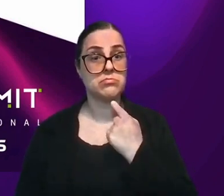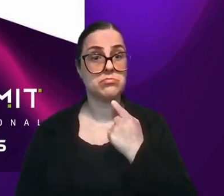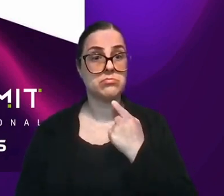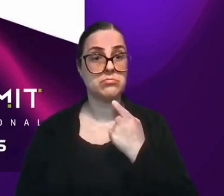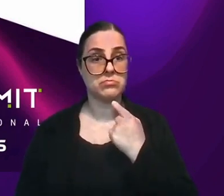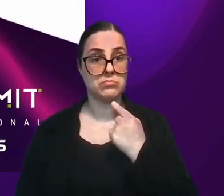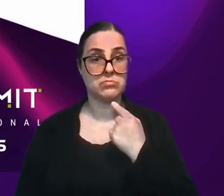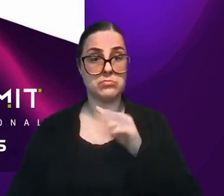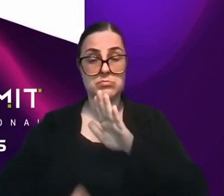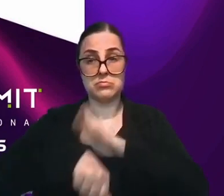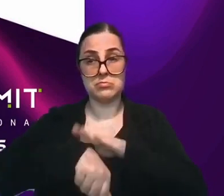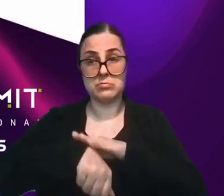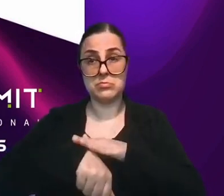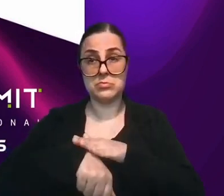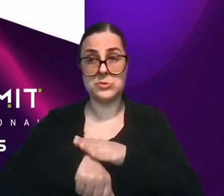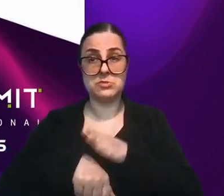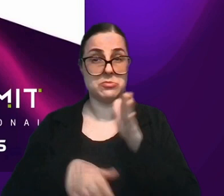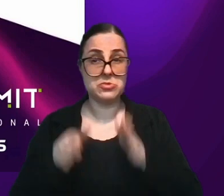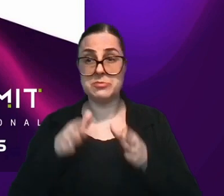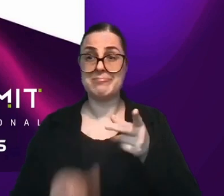a 2,5,